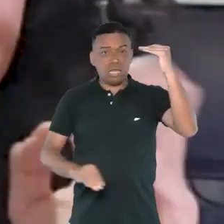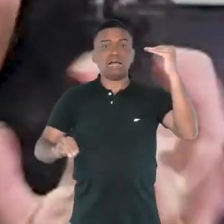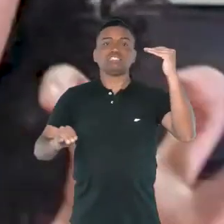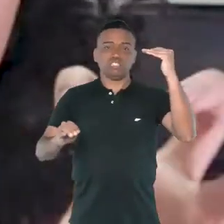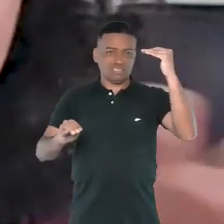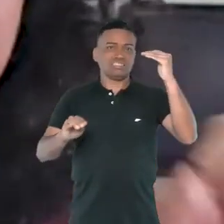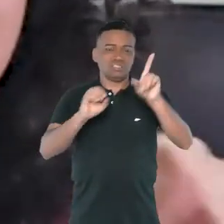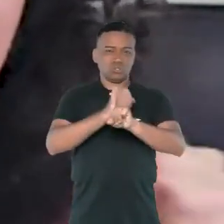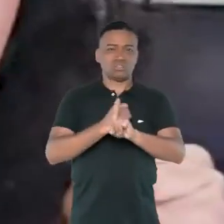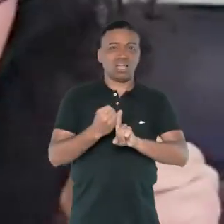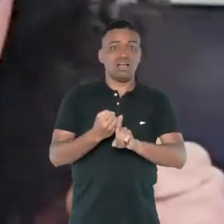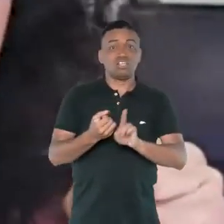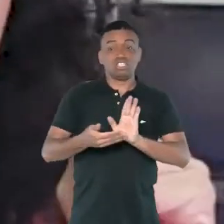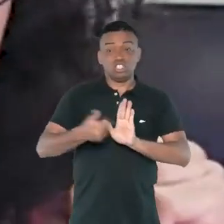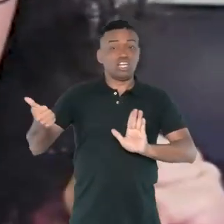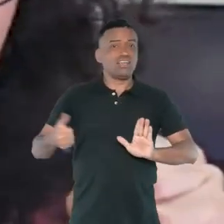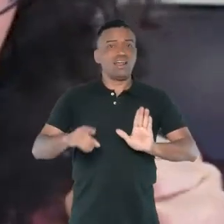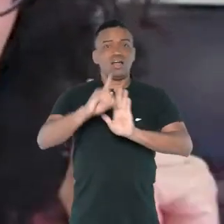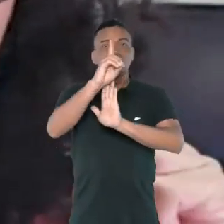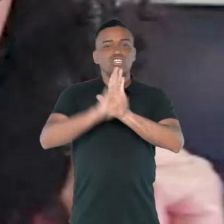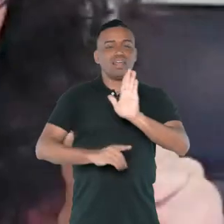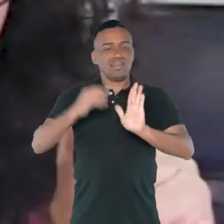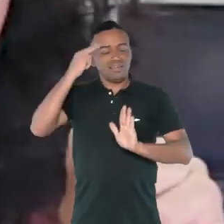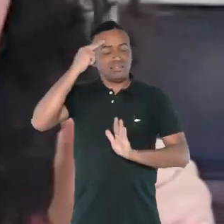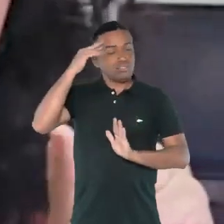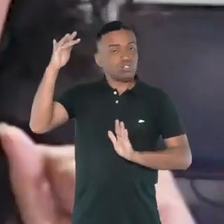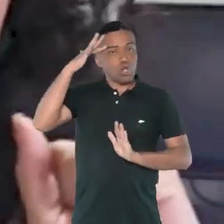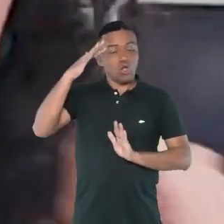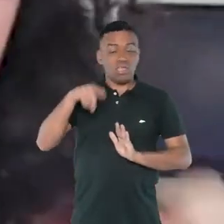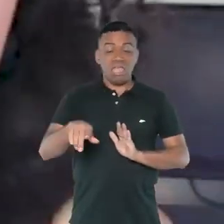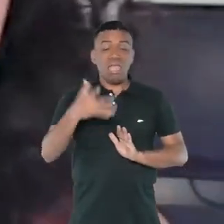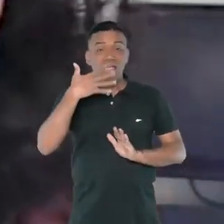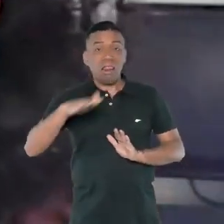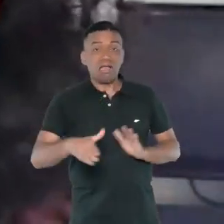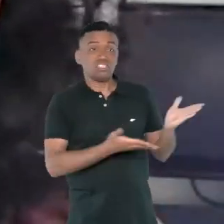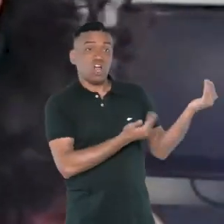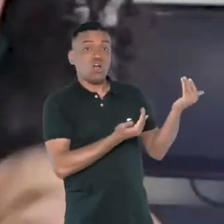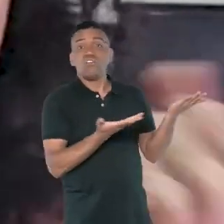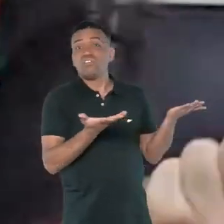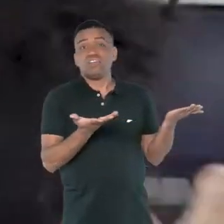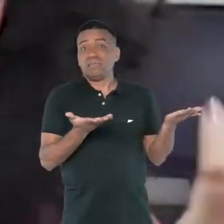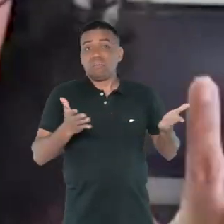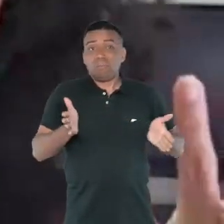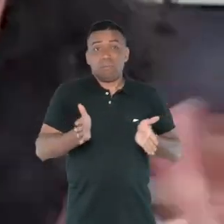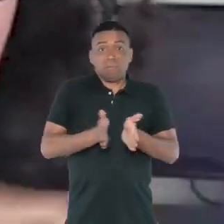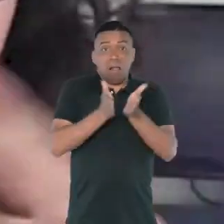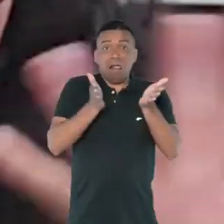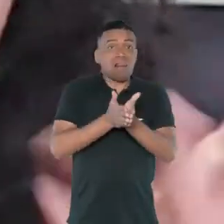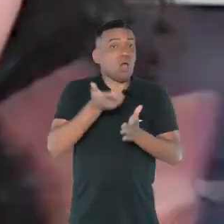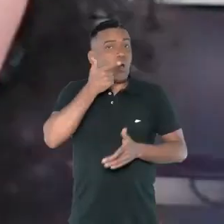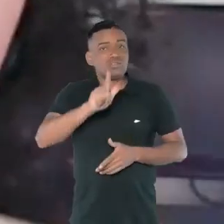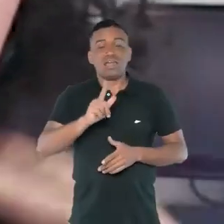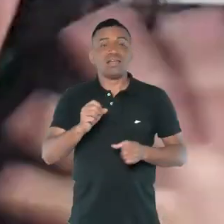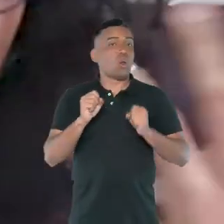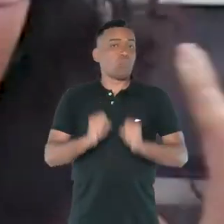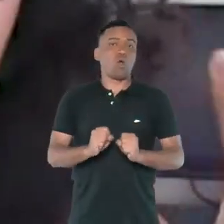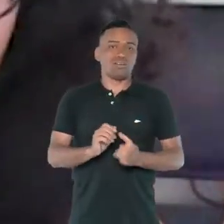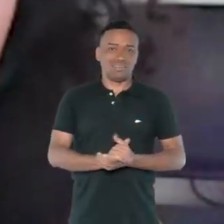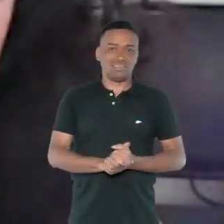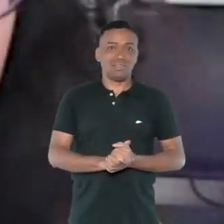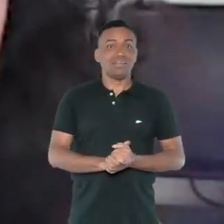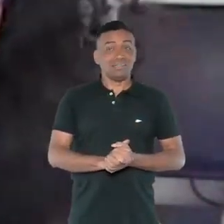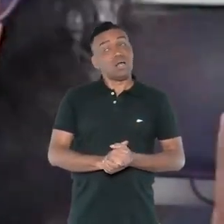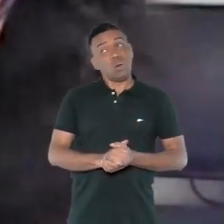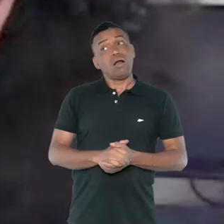desigualdades sociais, é arrancar desses meninas o direito de sonhar. Porque eles acham que eles não conseguem, que eles não podem. E de